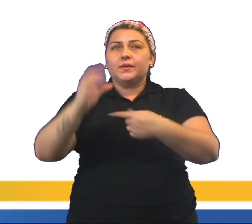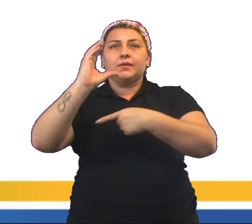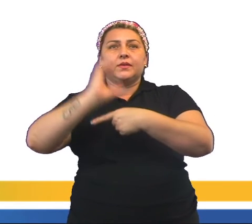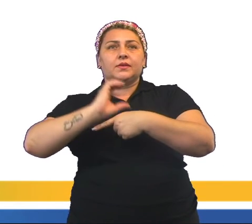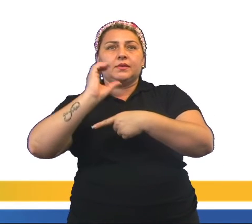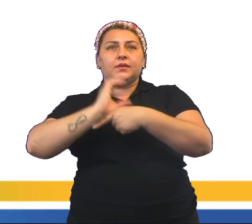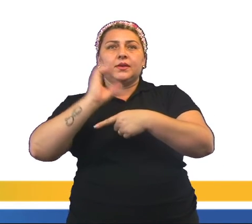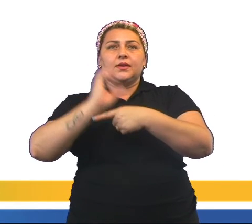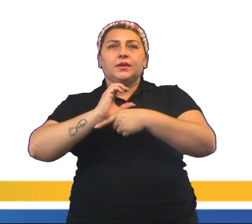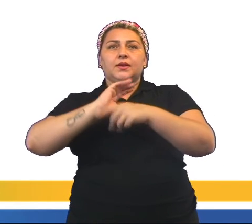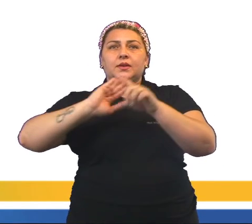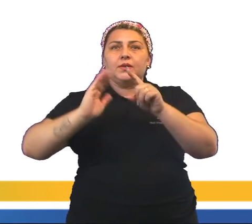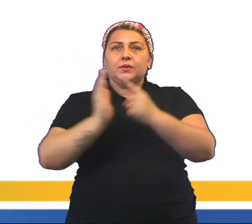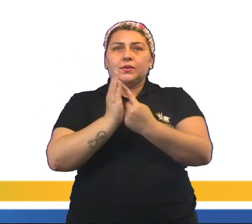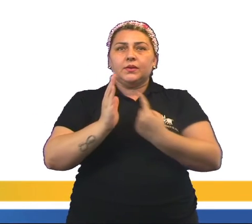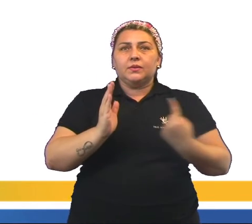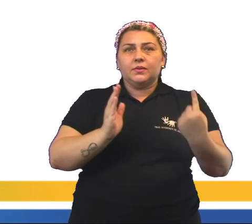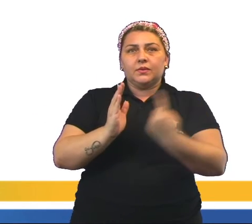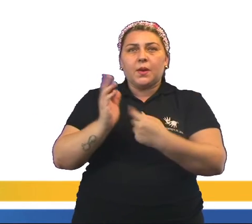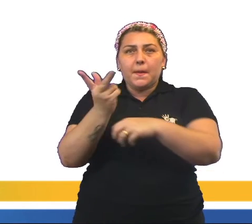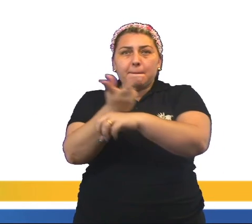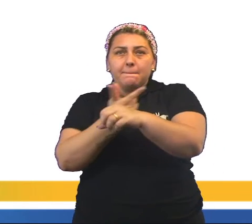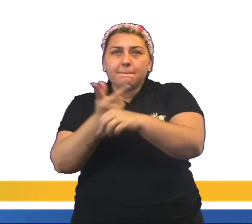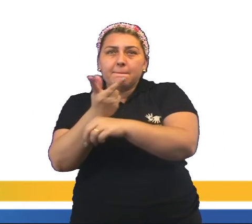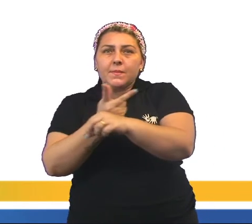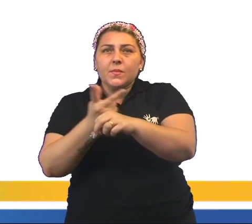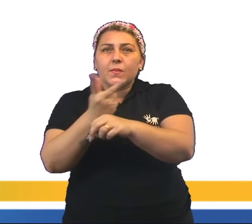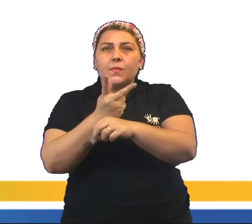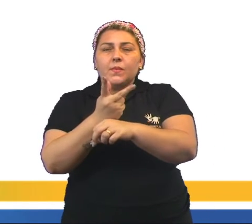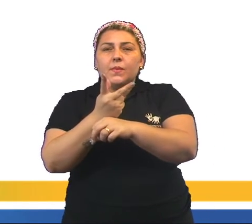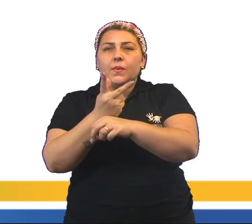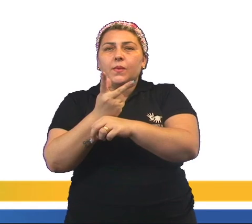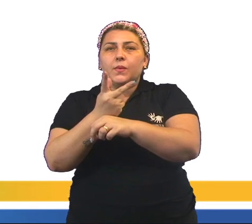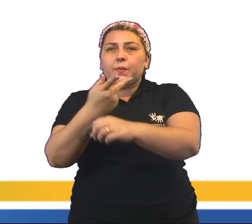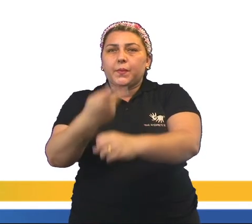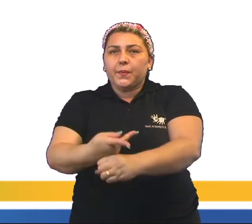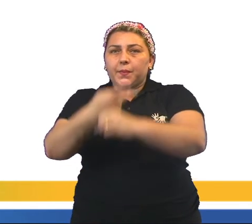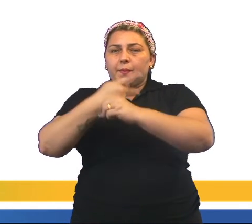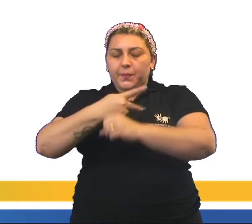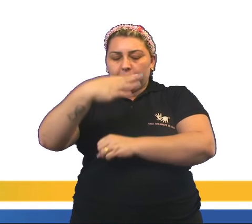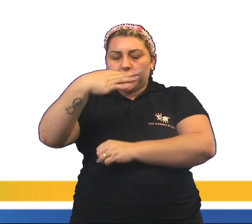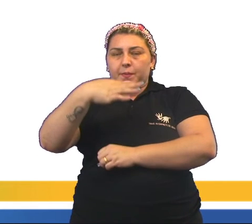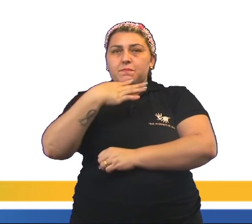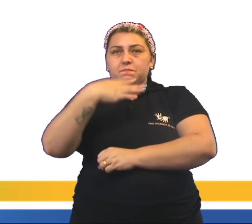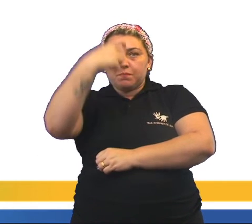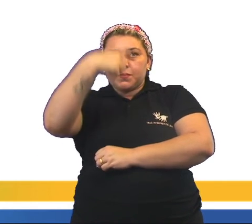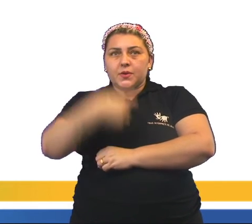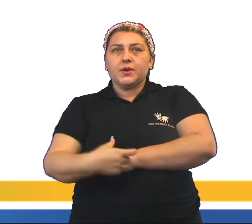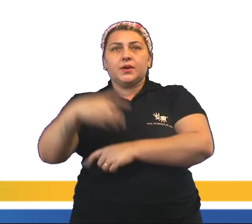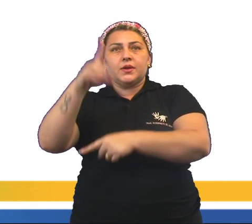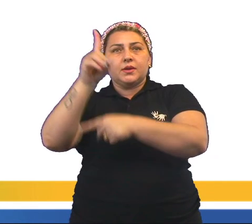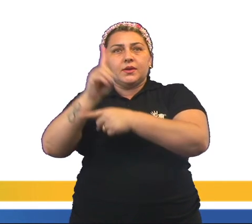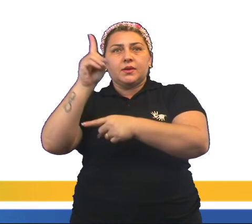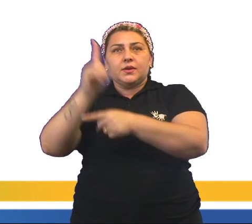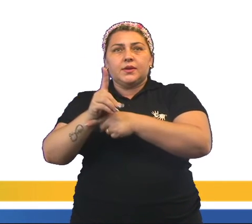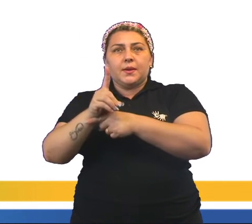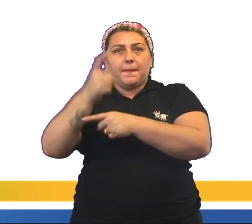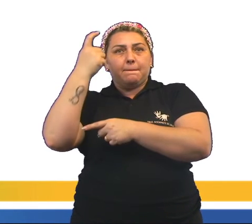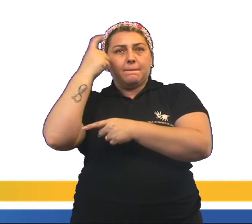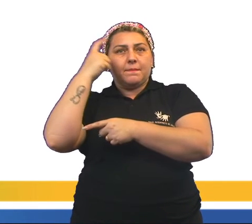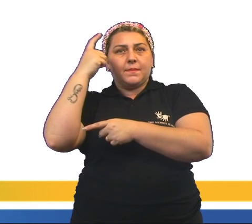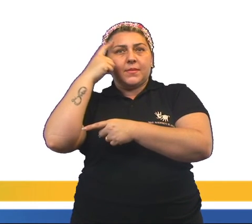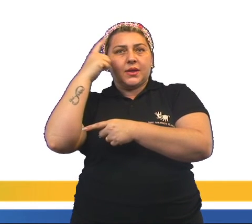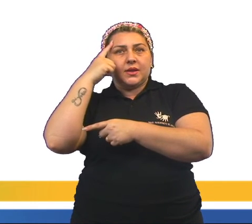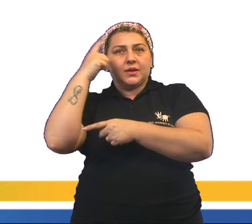aceitação. C, isolamento social e procura de autoconhecimento. E letra D,